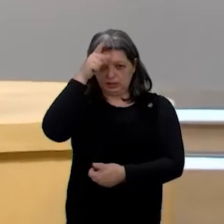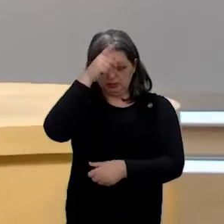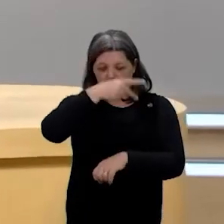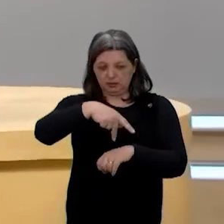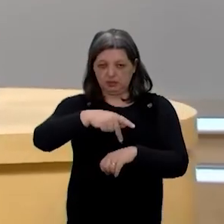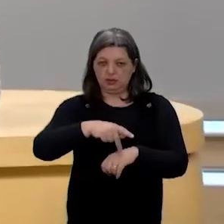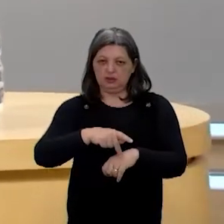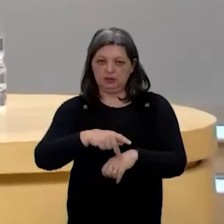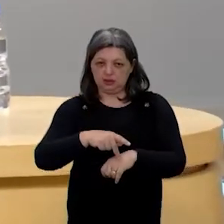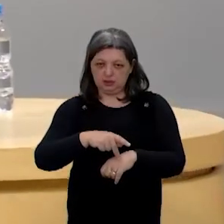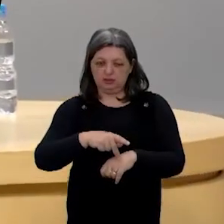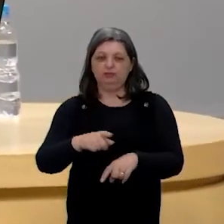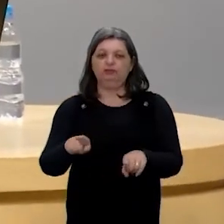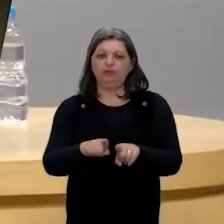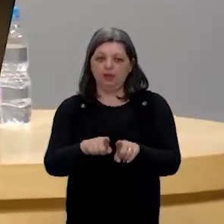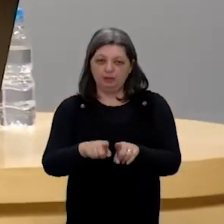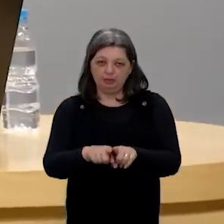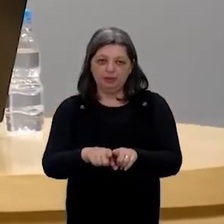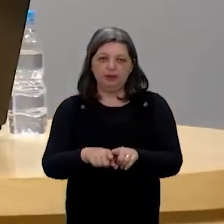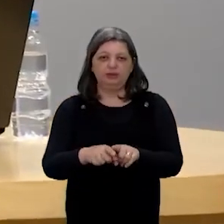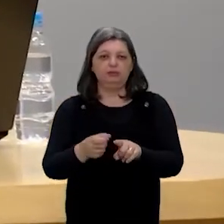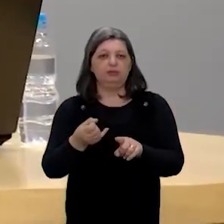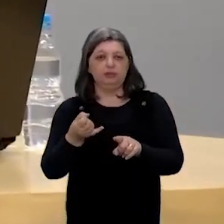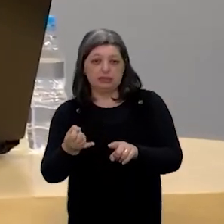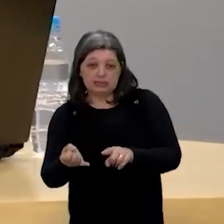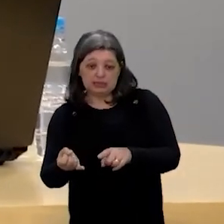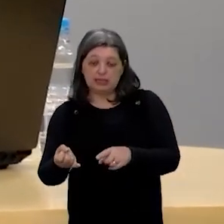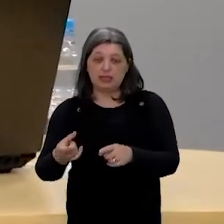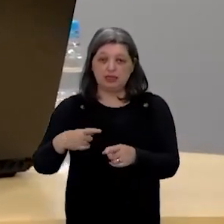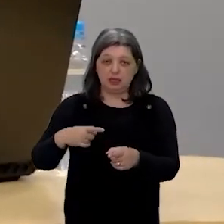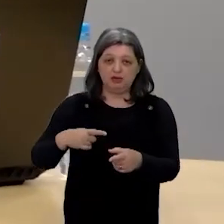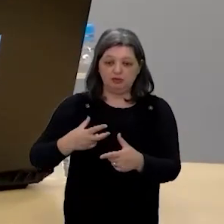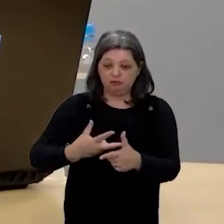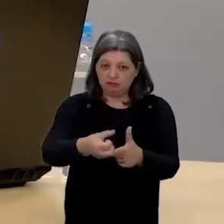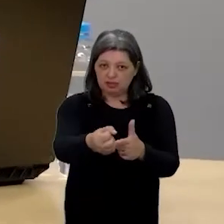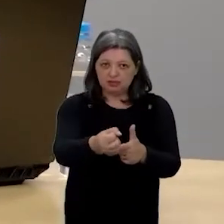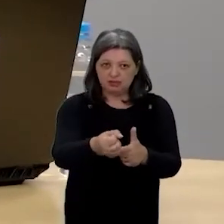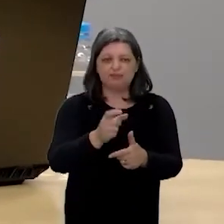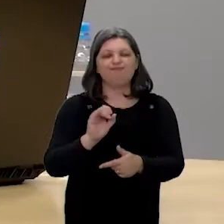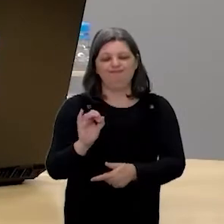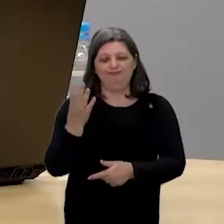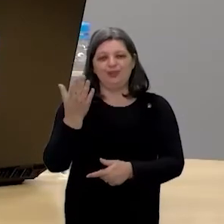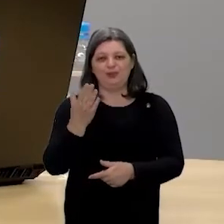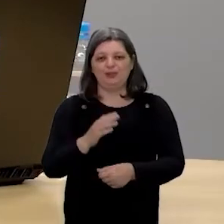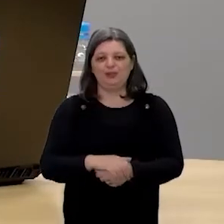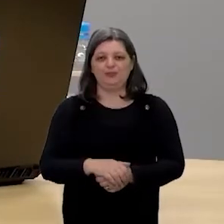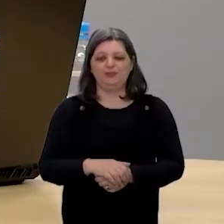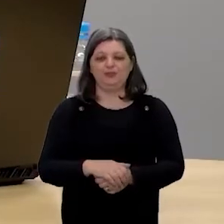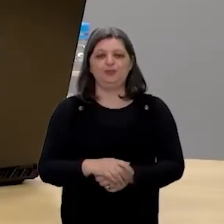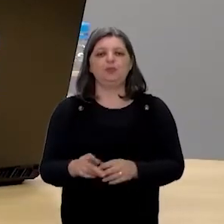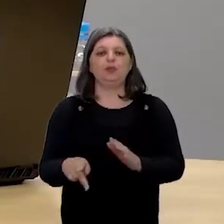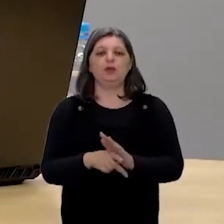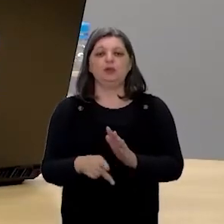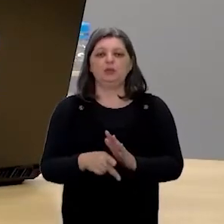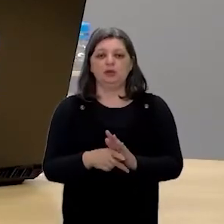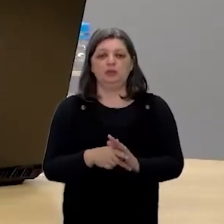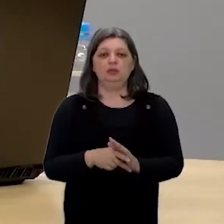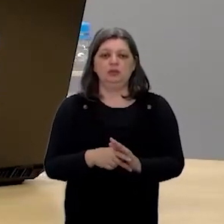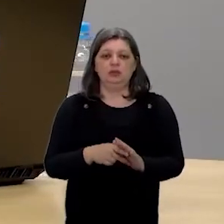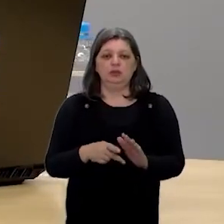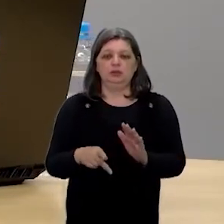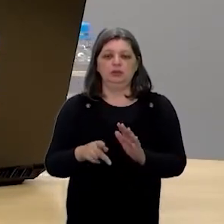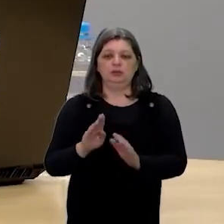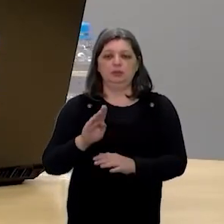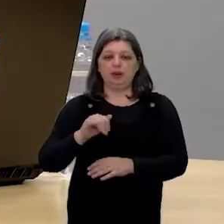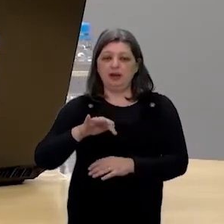Alemanha, caso os aliados vencessem. E foi exatamente isso que aconteceu, né? O eixo Roma, Berlim,